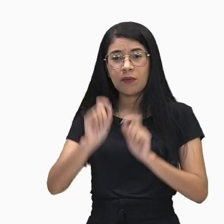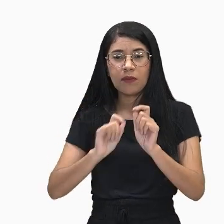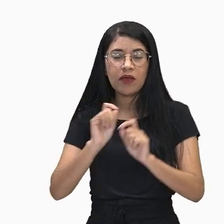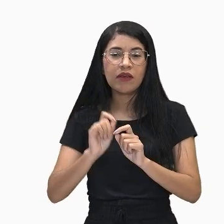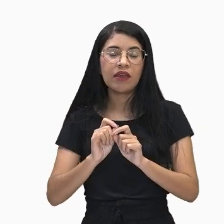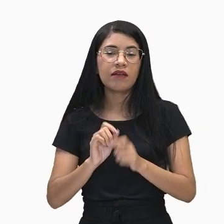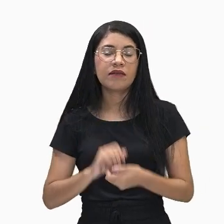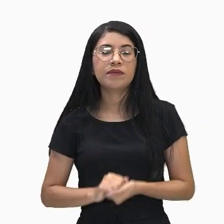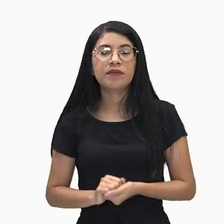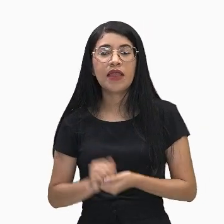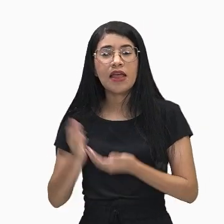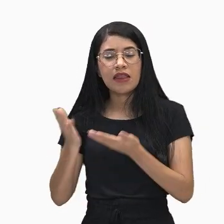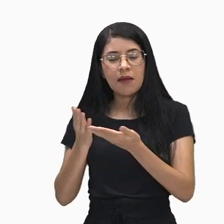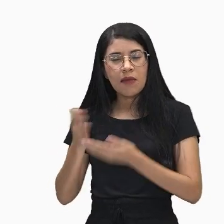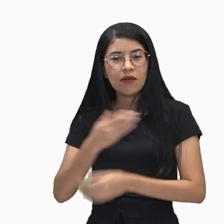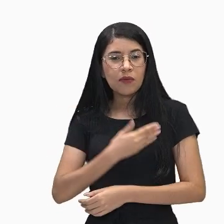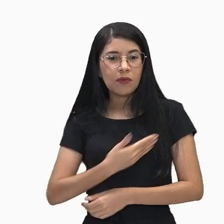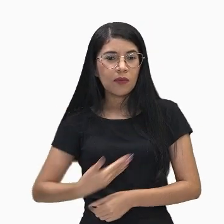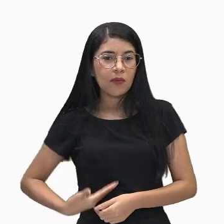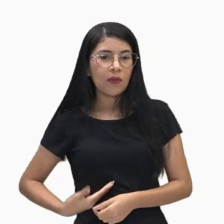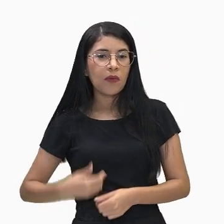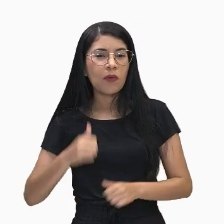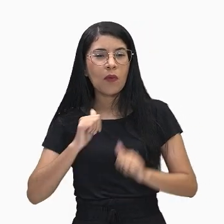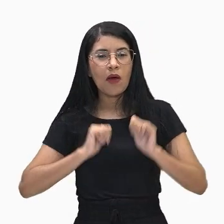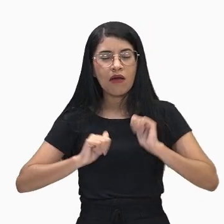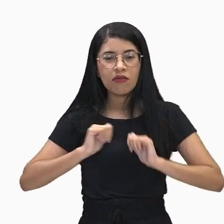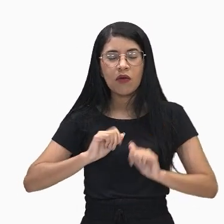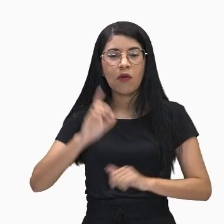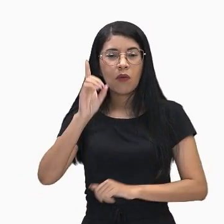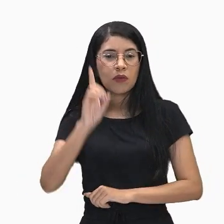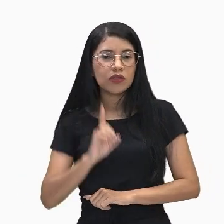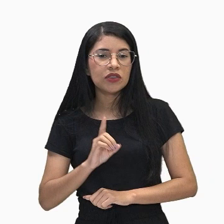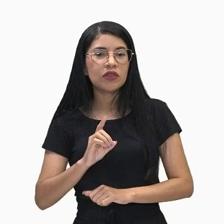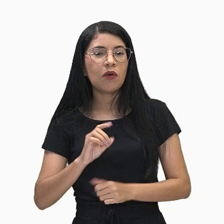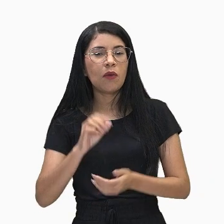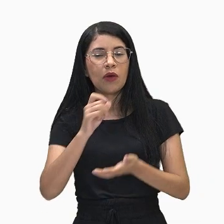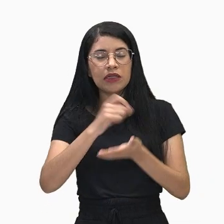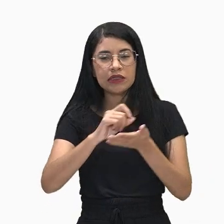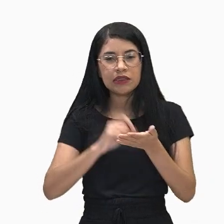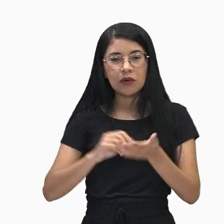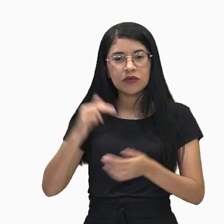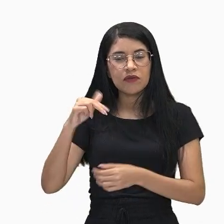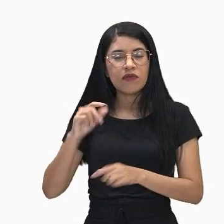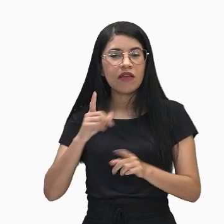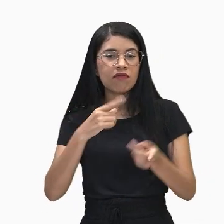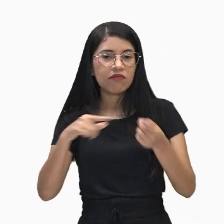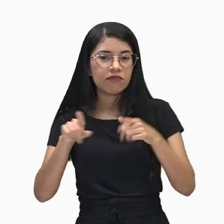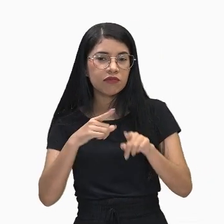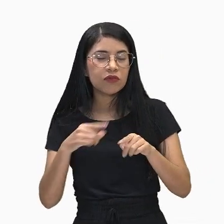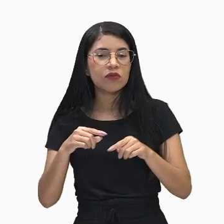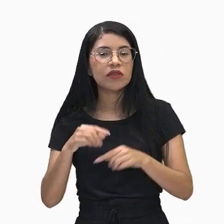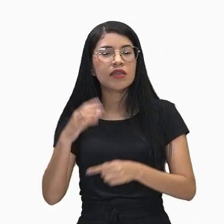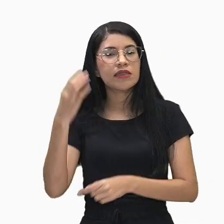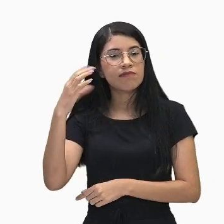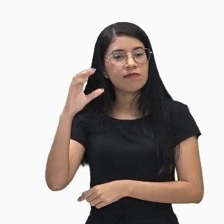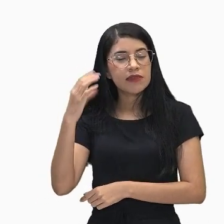foram servidores públicos, atores, diretores, roteiristas, músicos, cientistas,